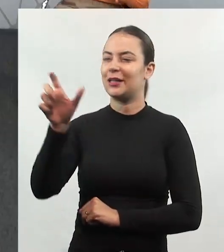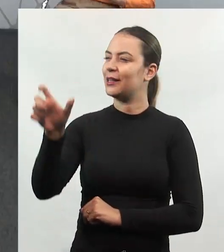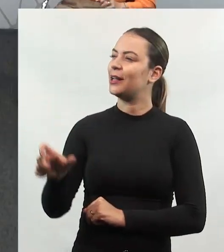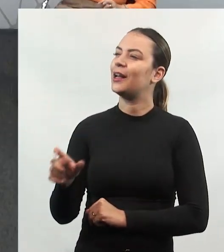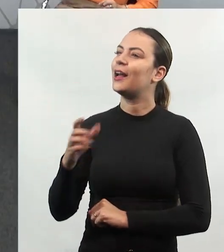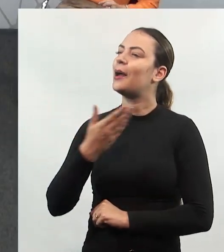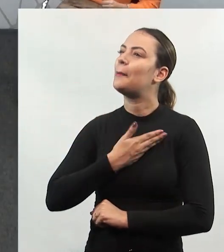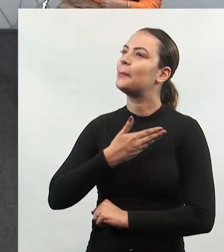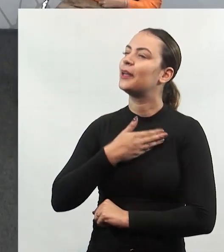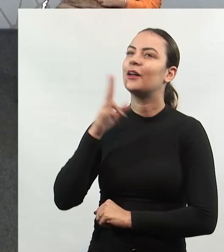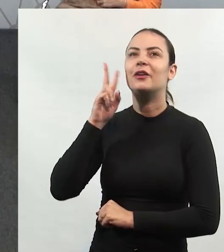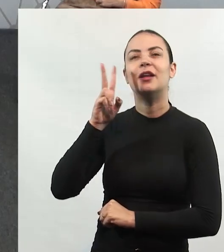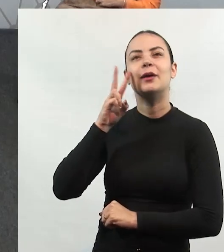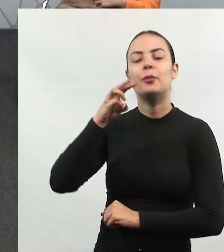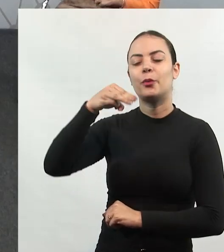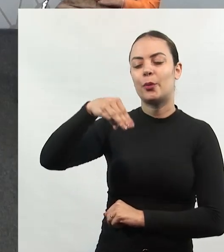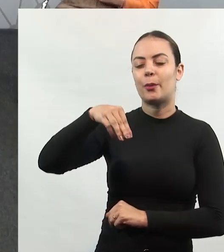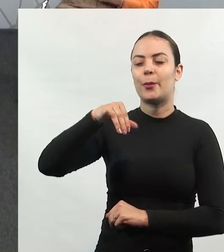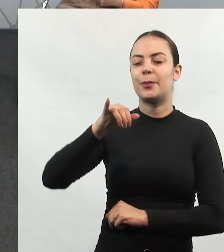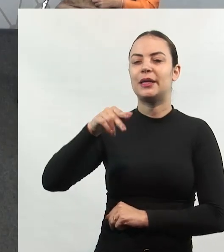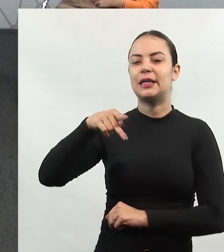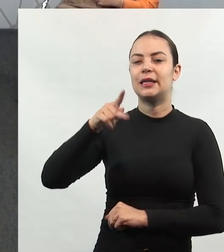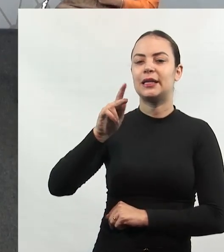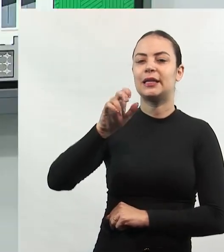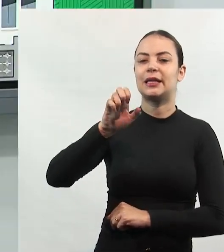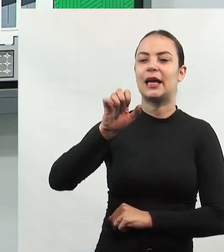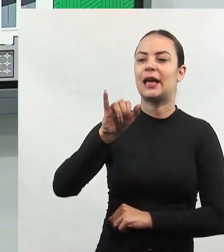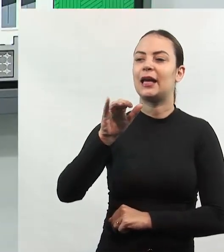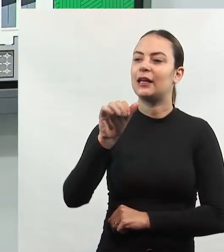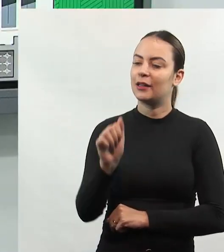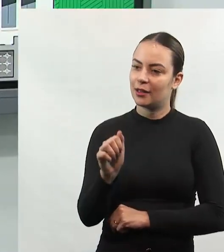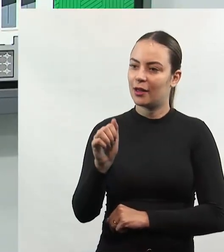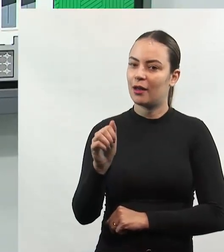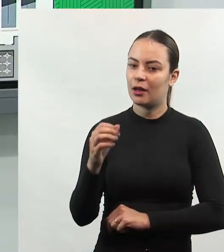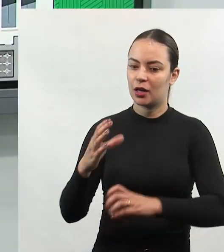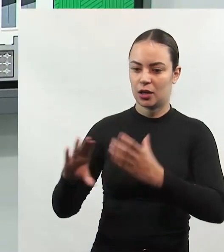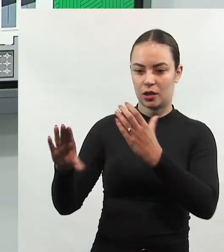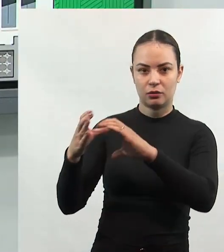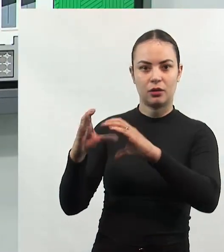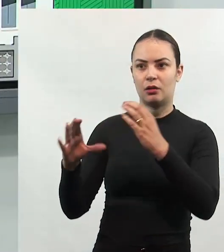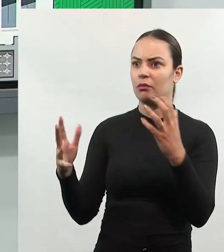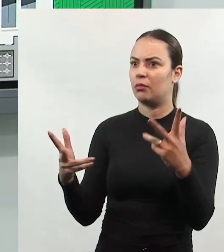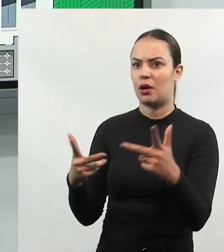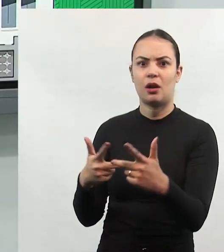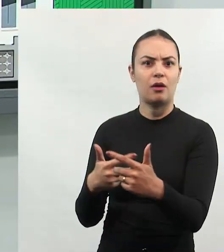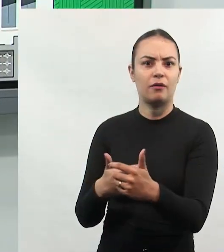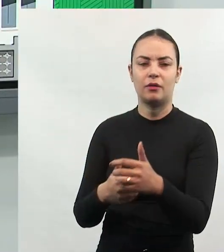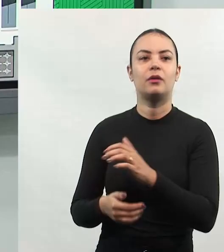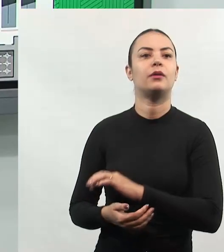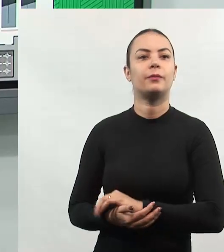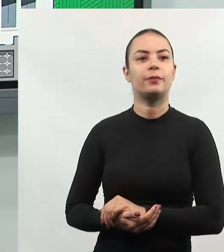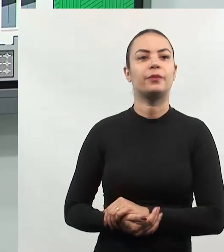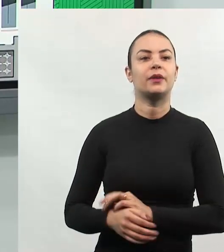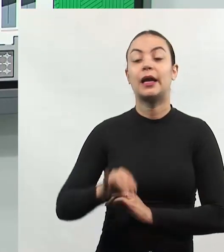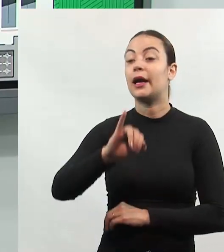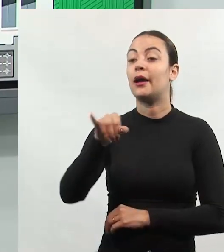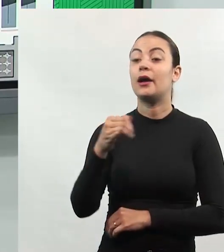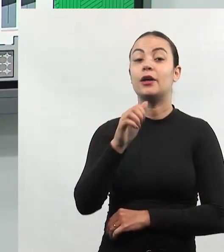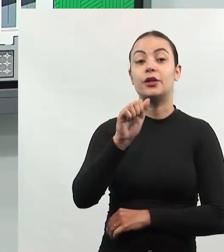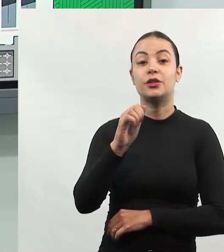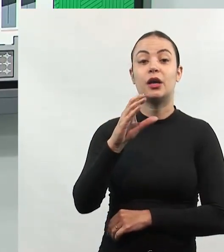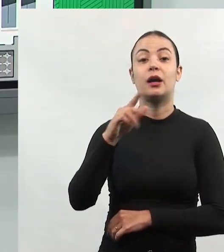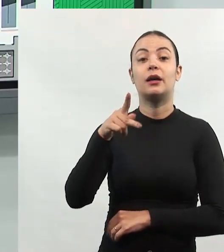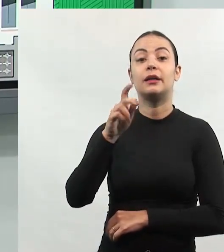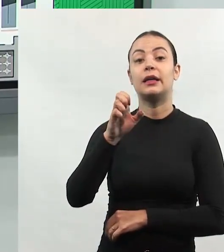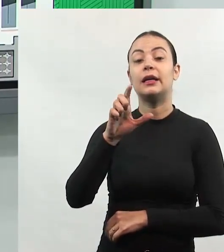culturais. Que é Pois uma vez é. no mês. Eram periódicas essas tardes Isso, culturais e muito tinha bacana apresentações. também. Então,